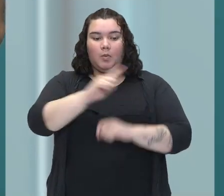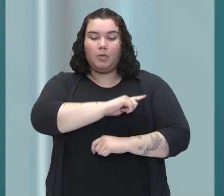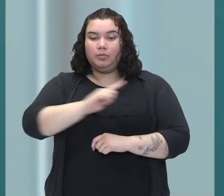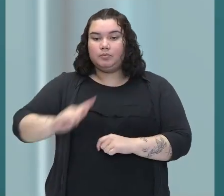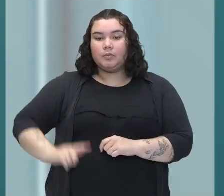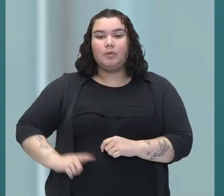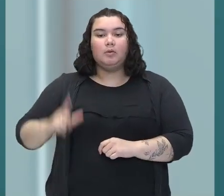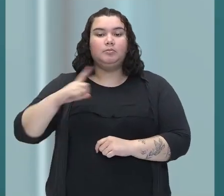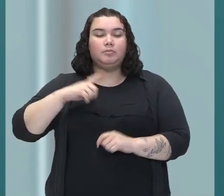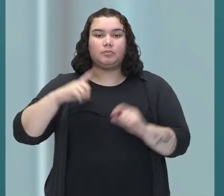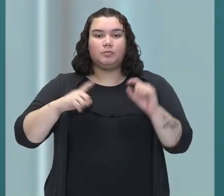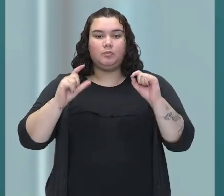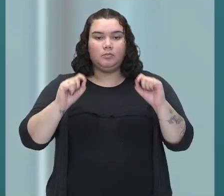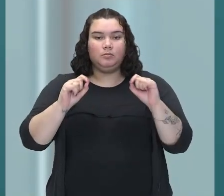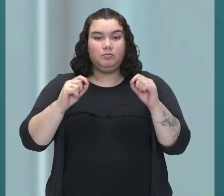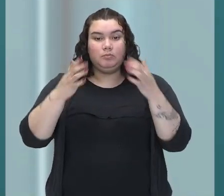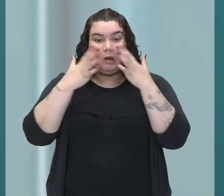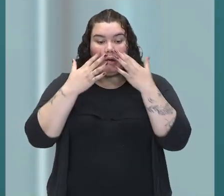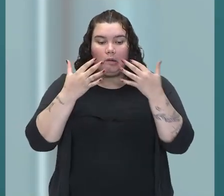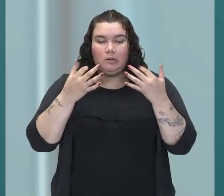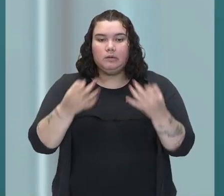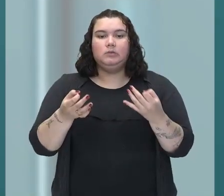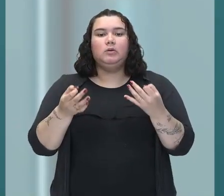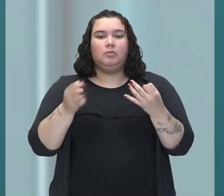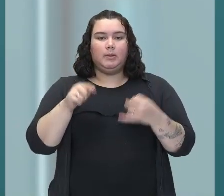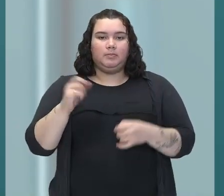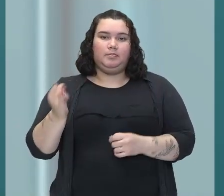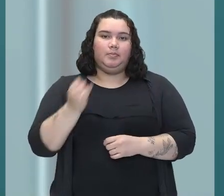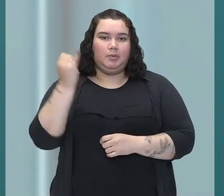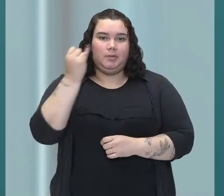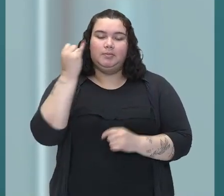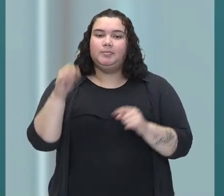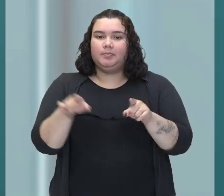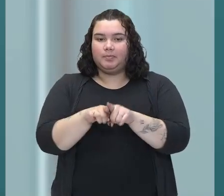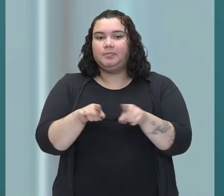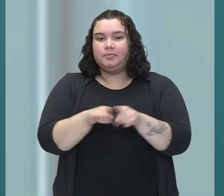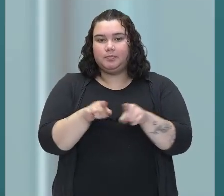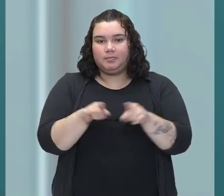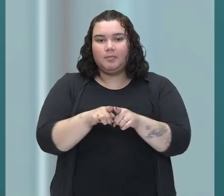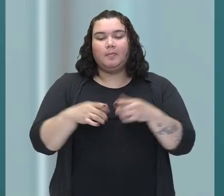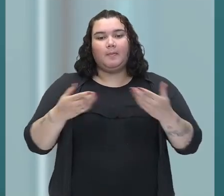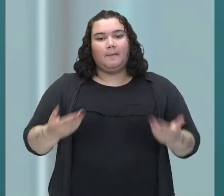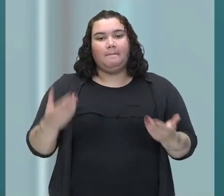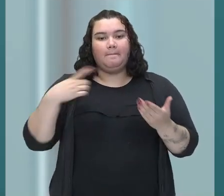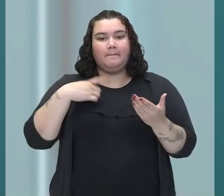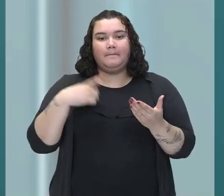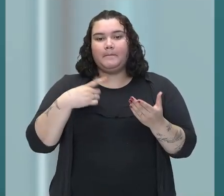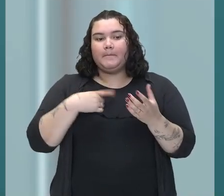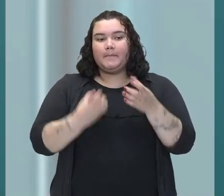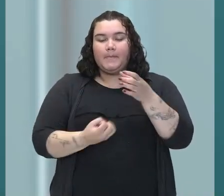eles se atentem para essa importância também, gerando também